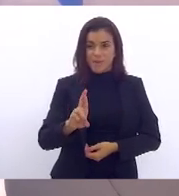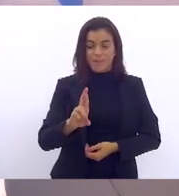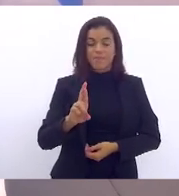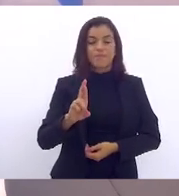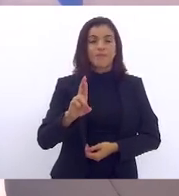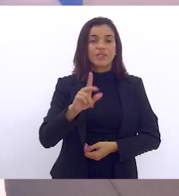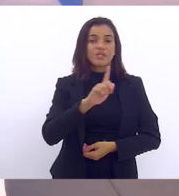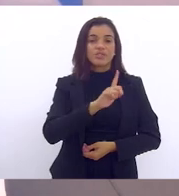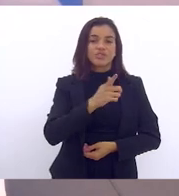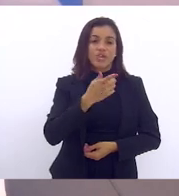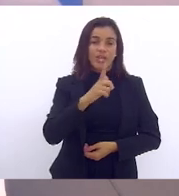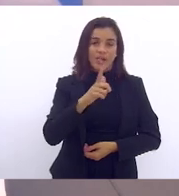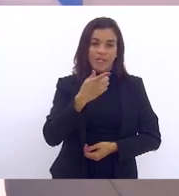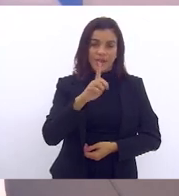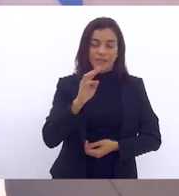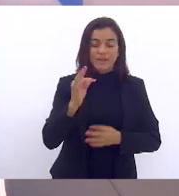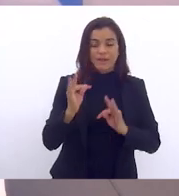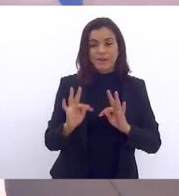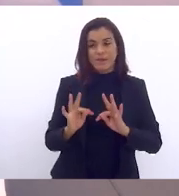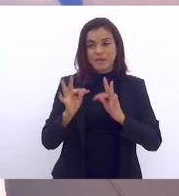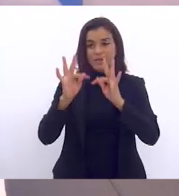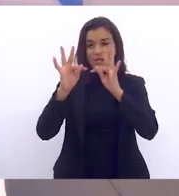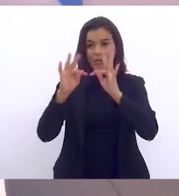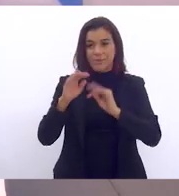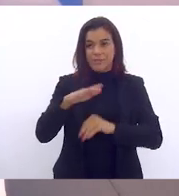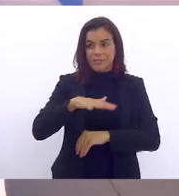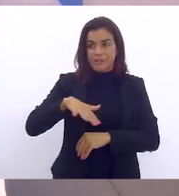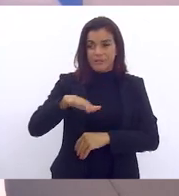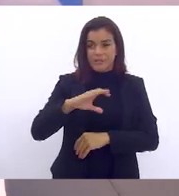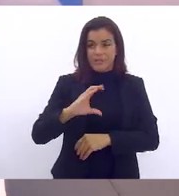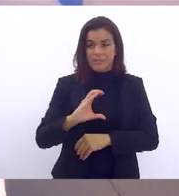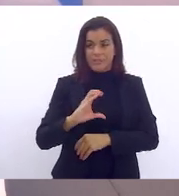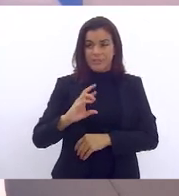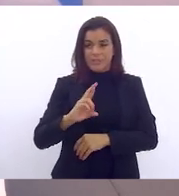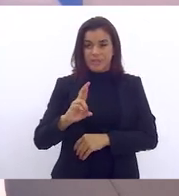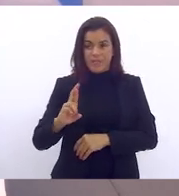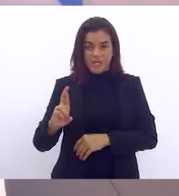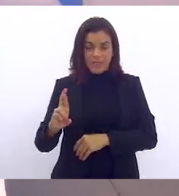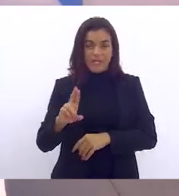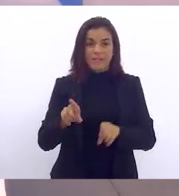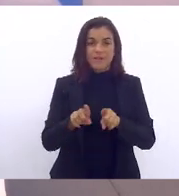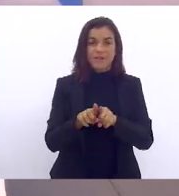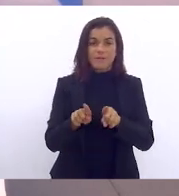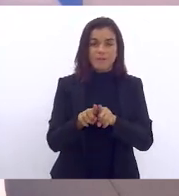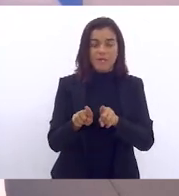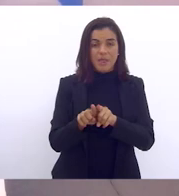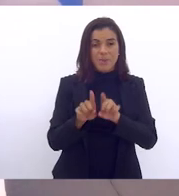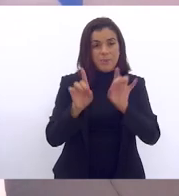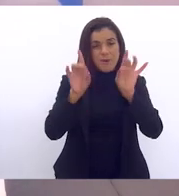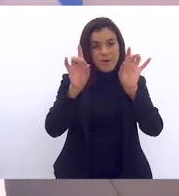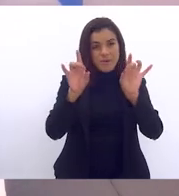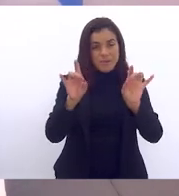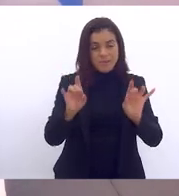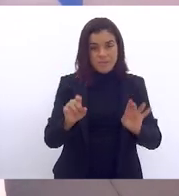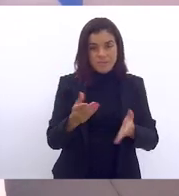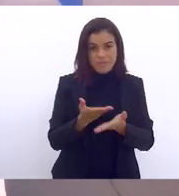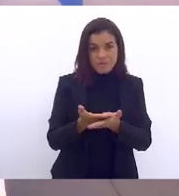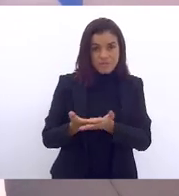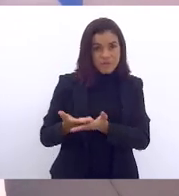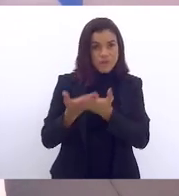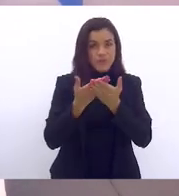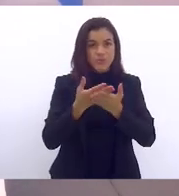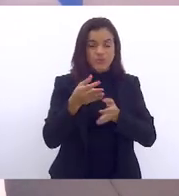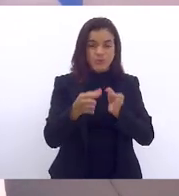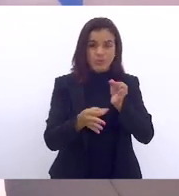Tecnologia do grupo da CCR Rafaela Lacerda especialista jurídica jurídico da